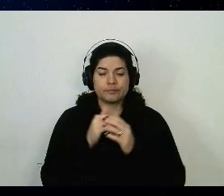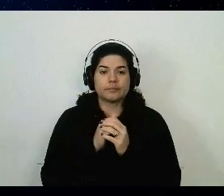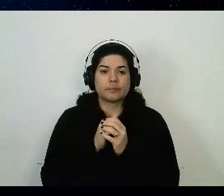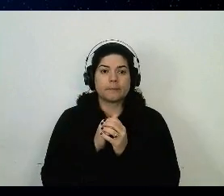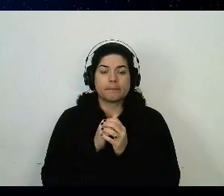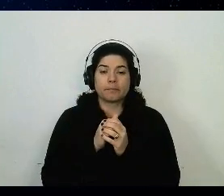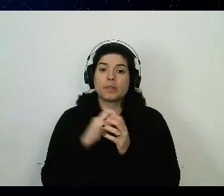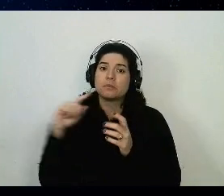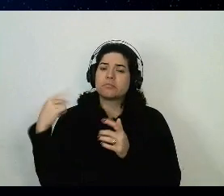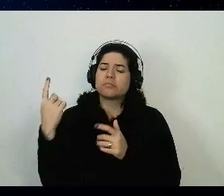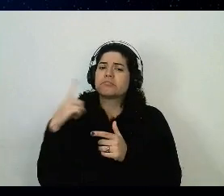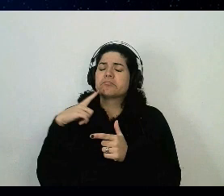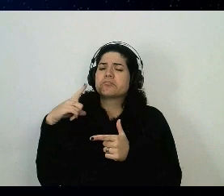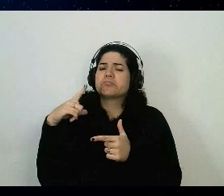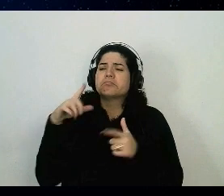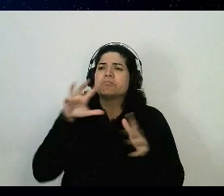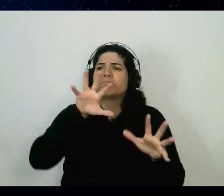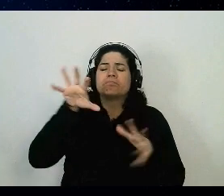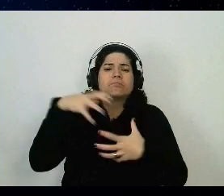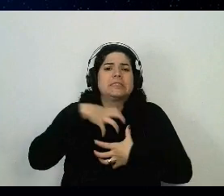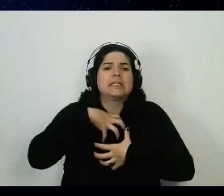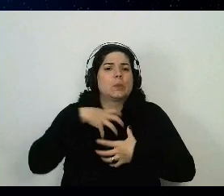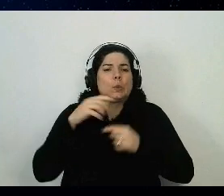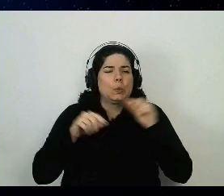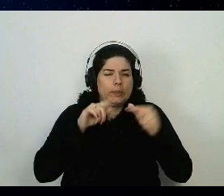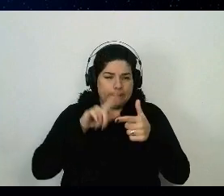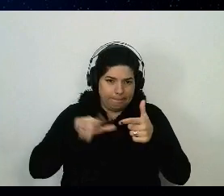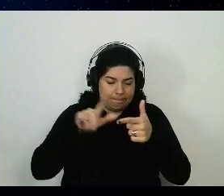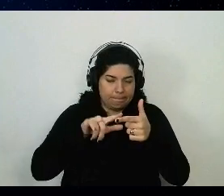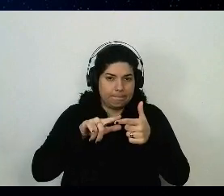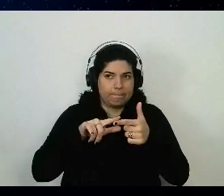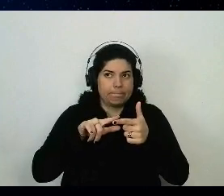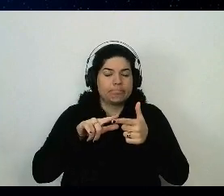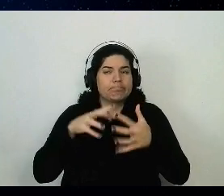que a gente tem no mercado é, qual é o propósito da minha empresa?